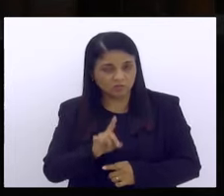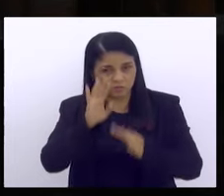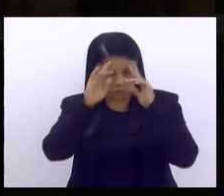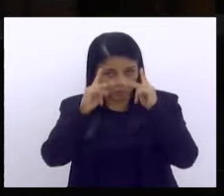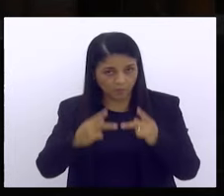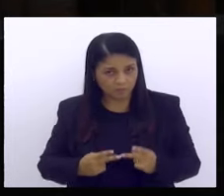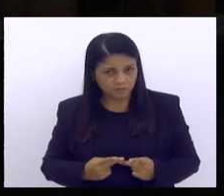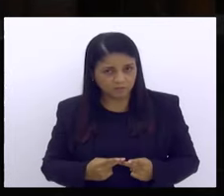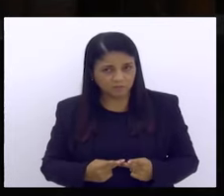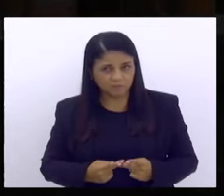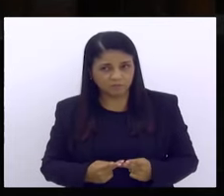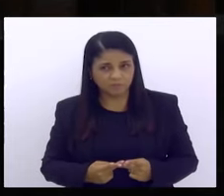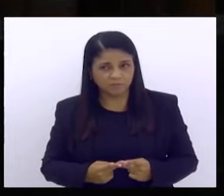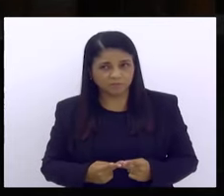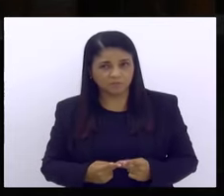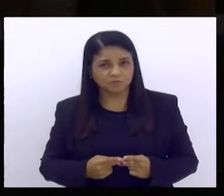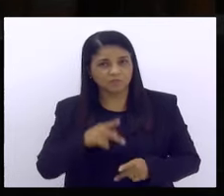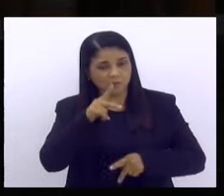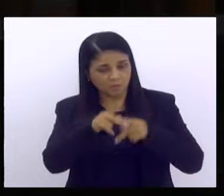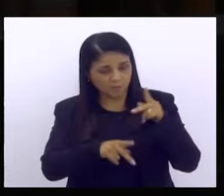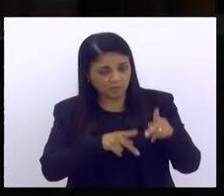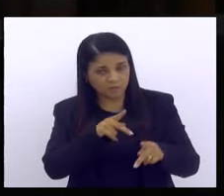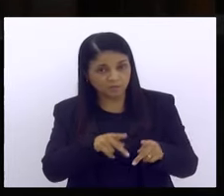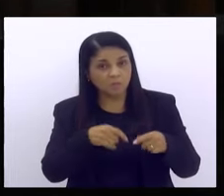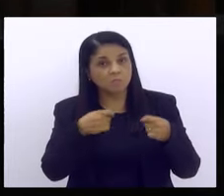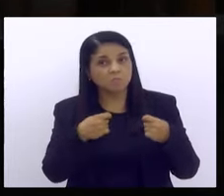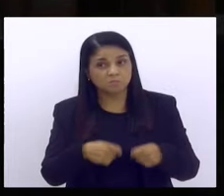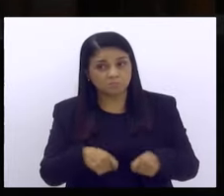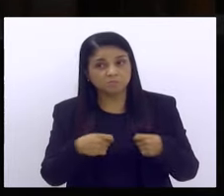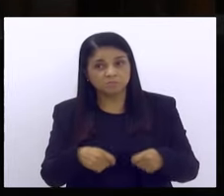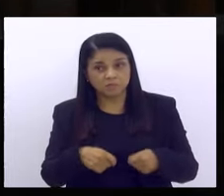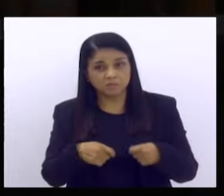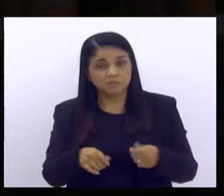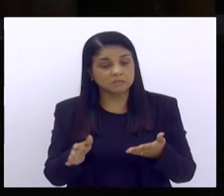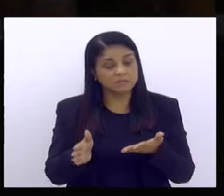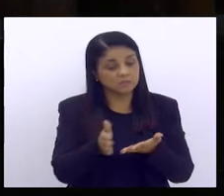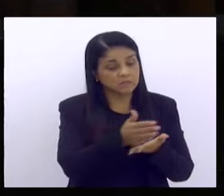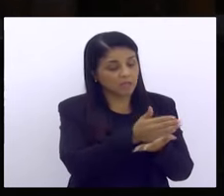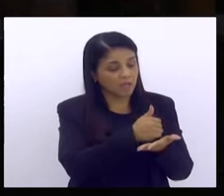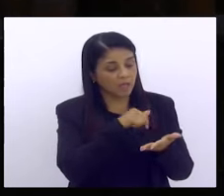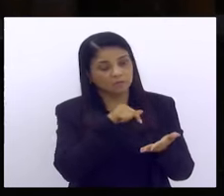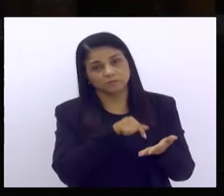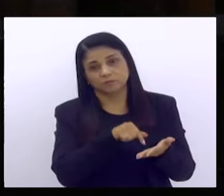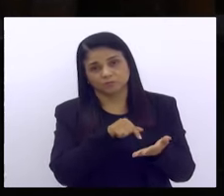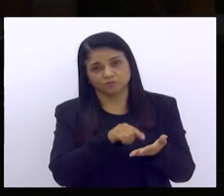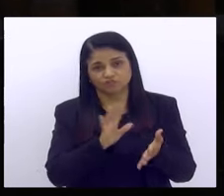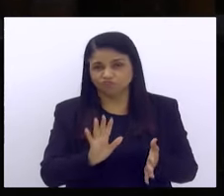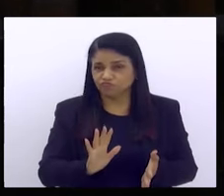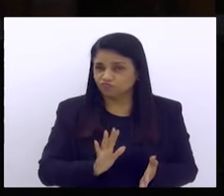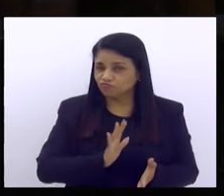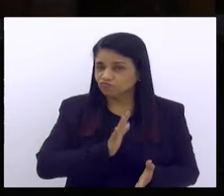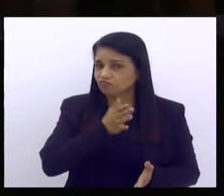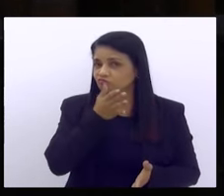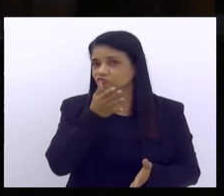humana da população, a gente precisa falar dos dados